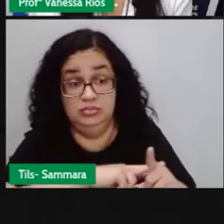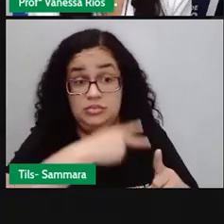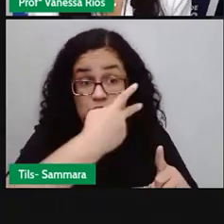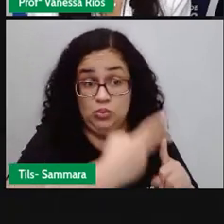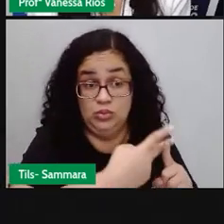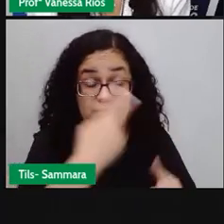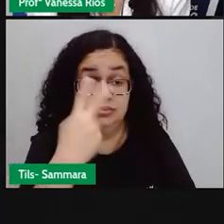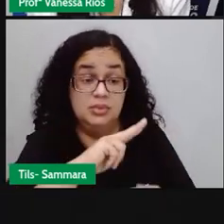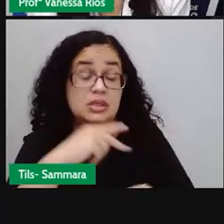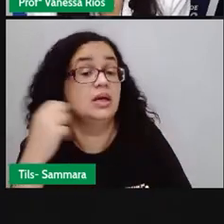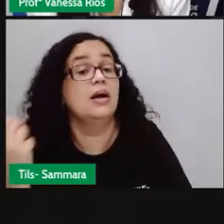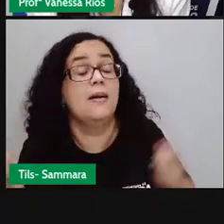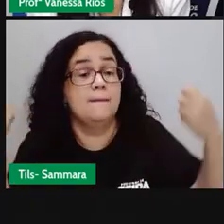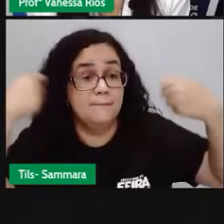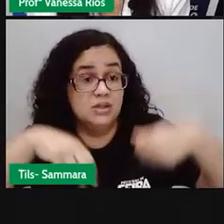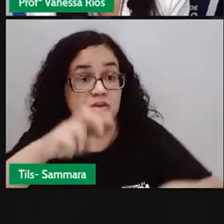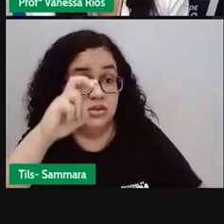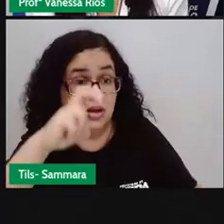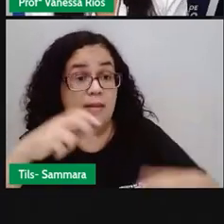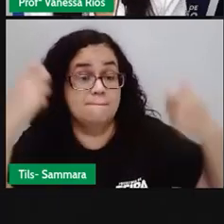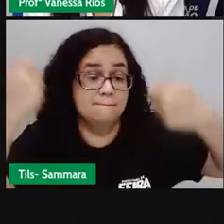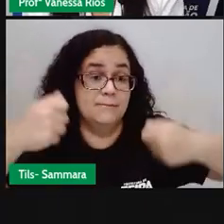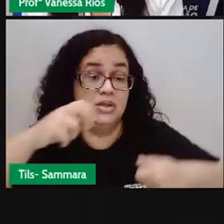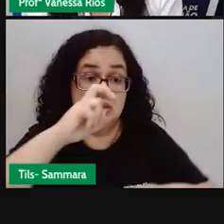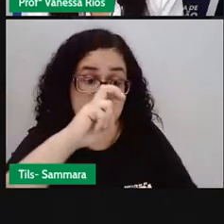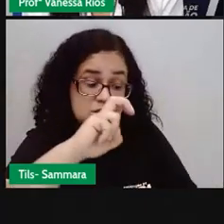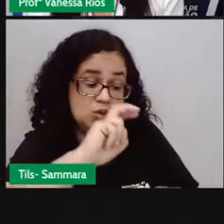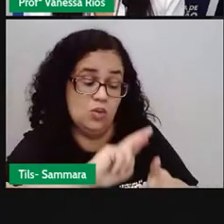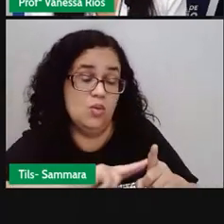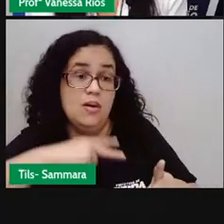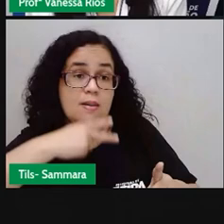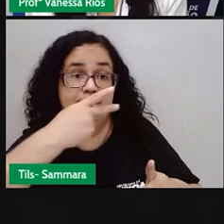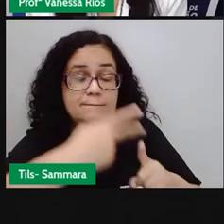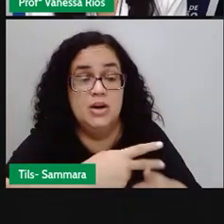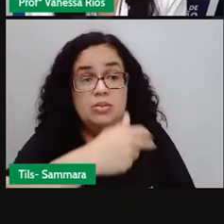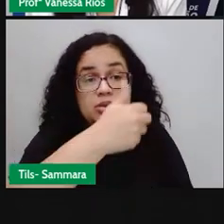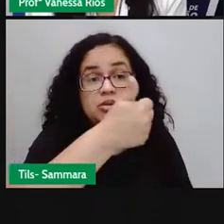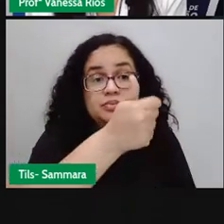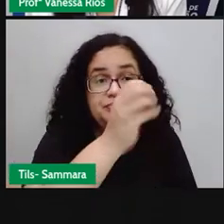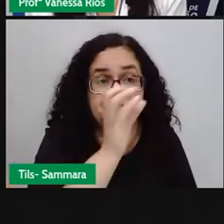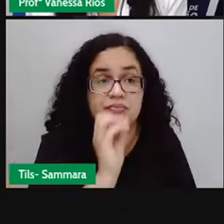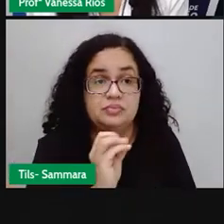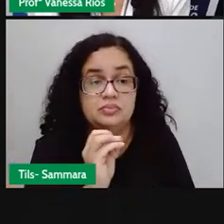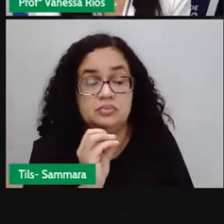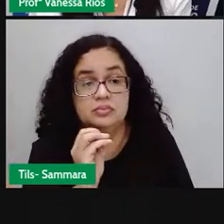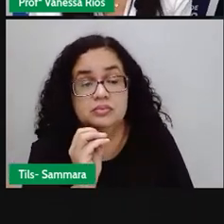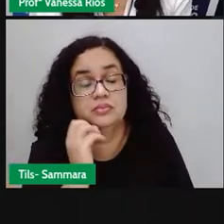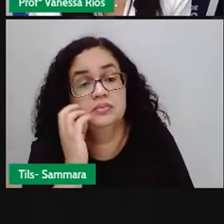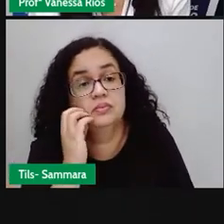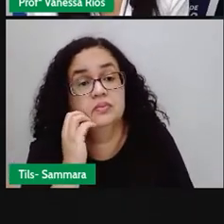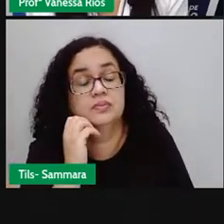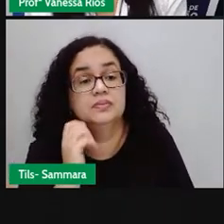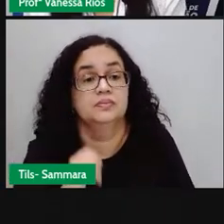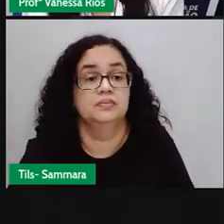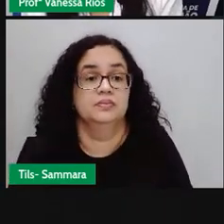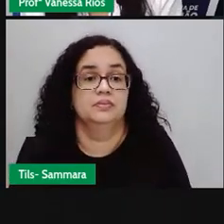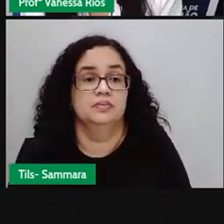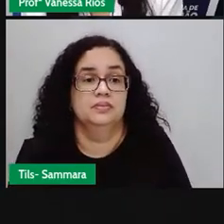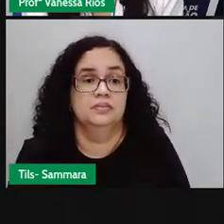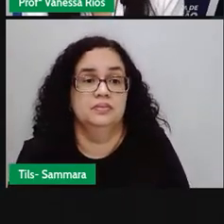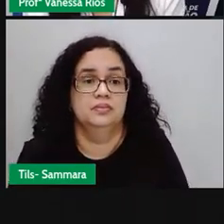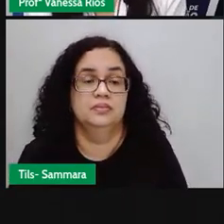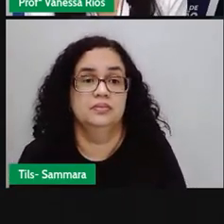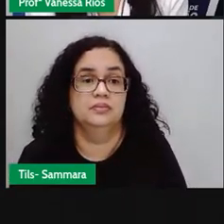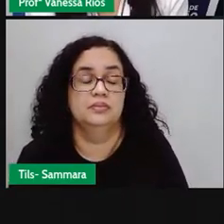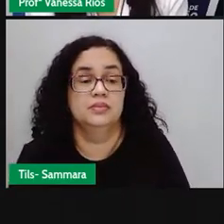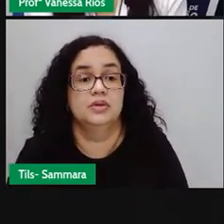se eu precisei de 5 copos, eu posso dobrar esse valor, que eu também vou encontrar a resposta, não é? Qual é o dobro de 5?